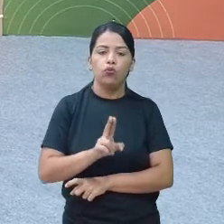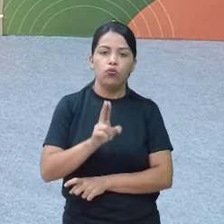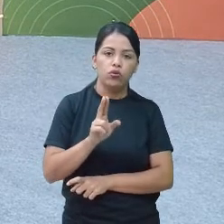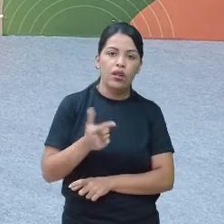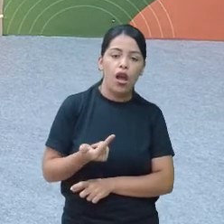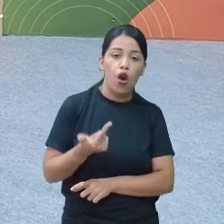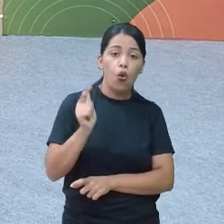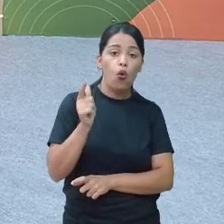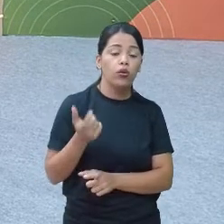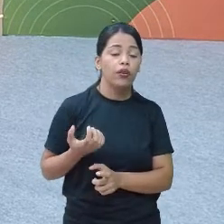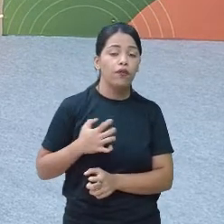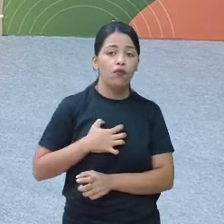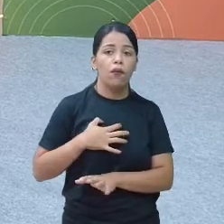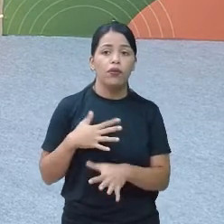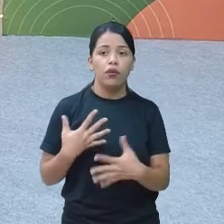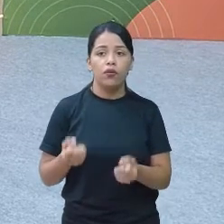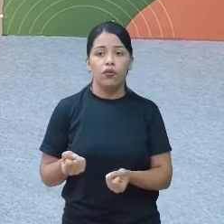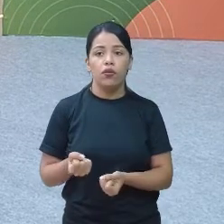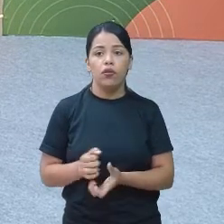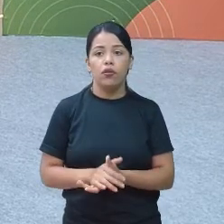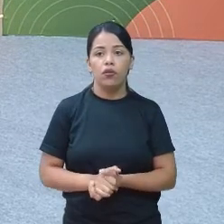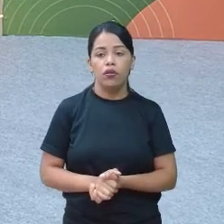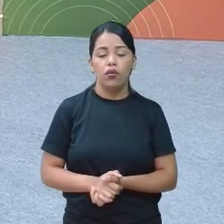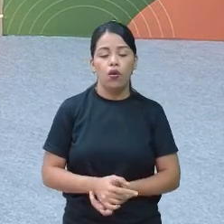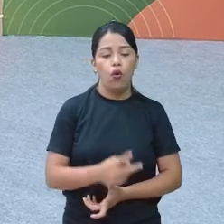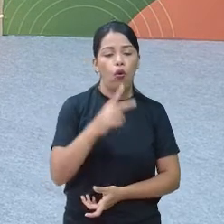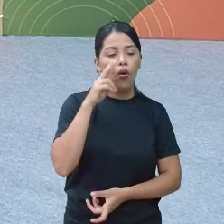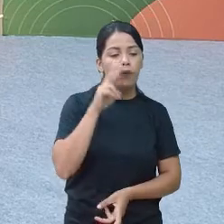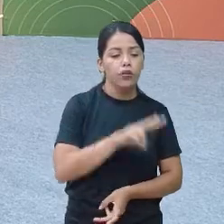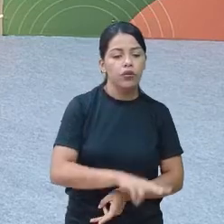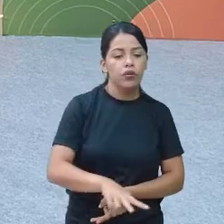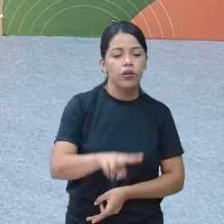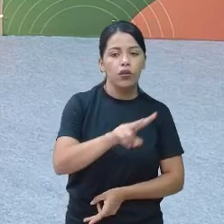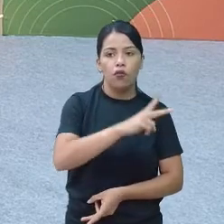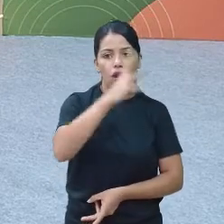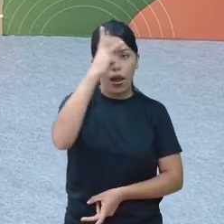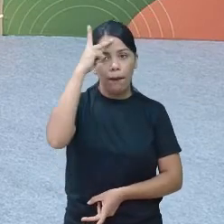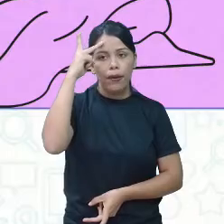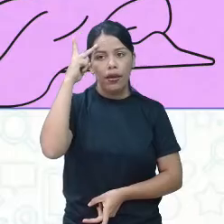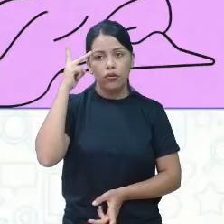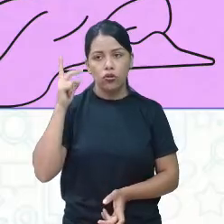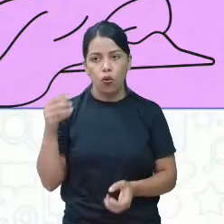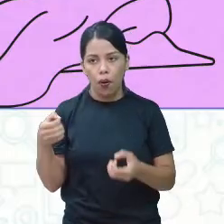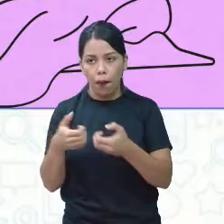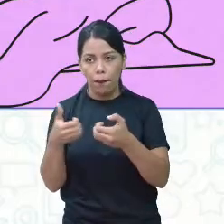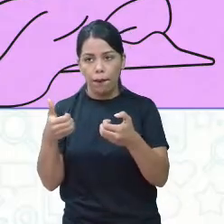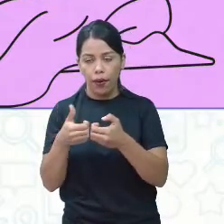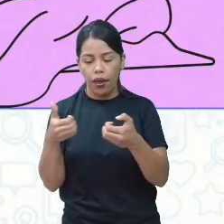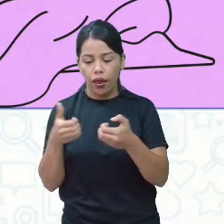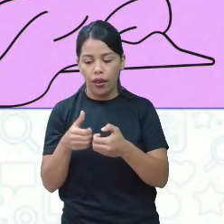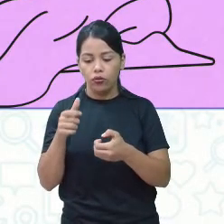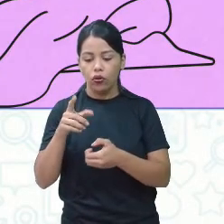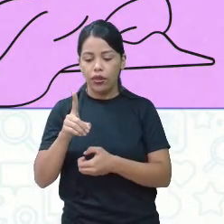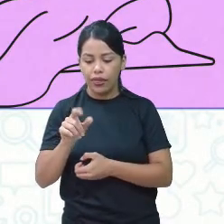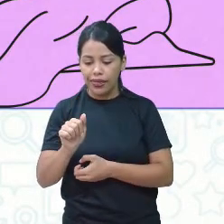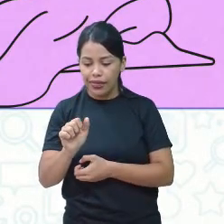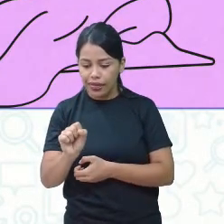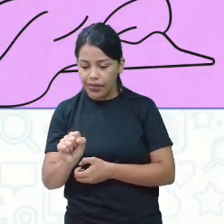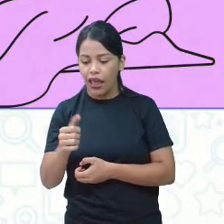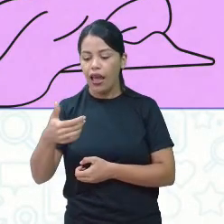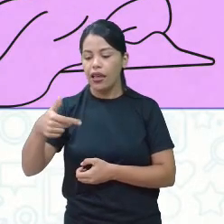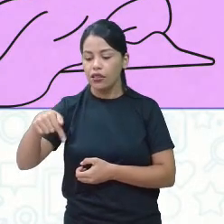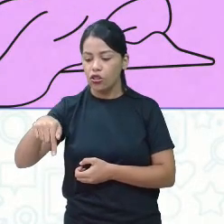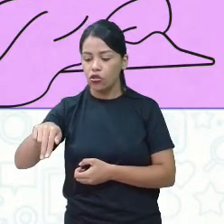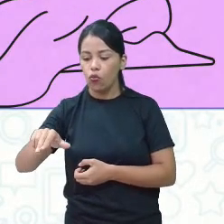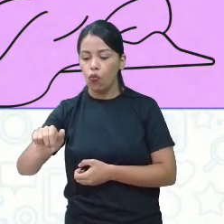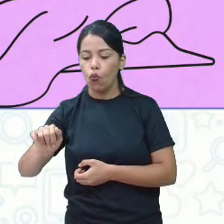flexões do qual. Então, vamos lá. Observou as pessoas perto, das quais teria de ficar. Então, quando